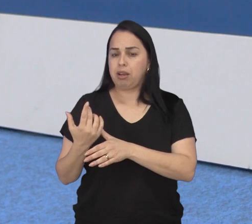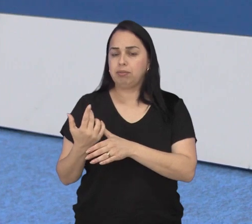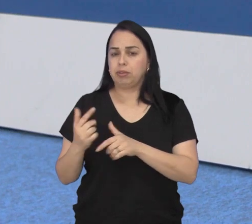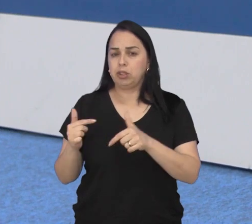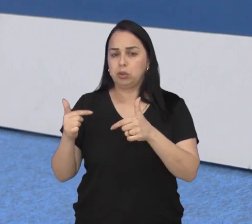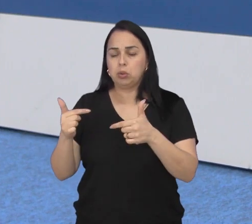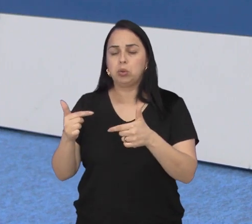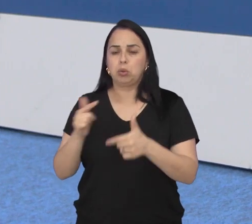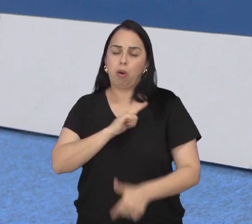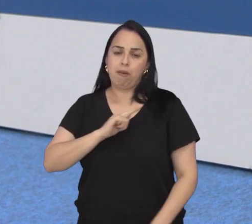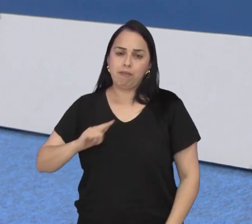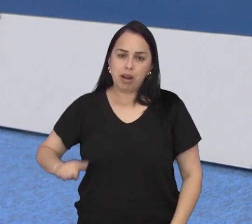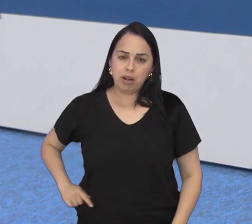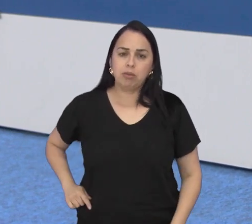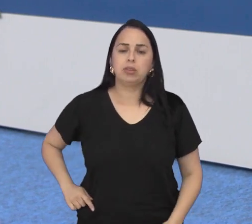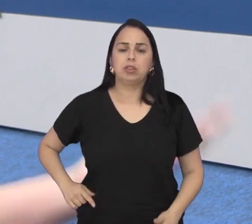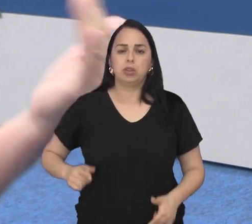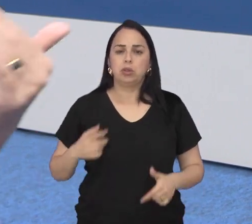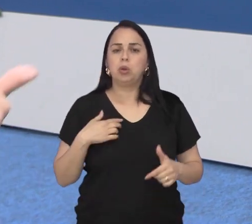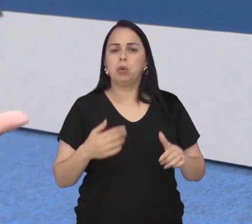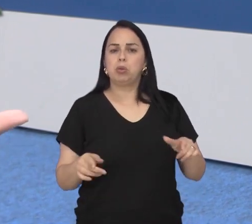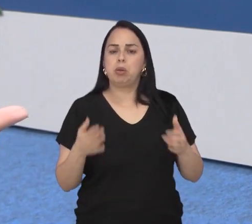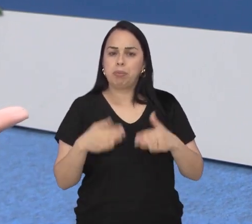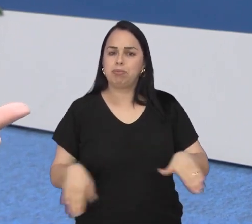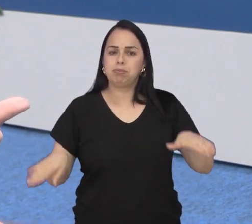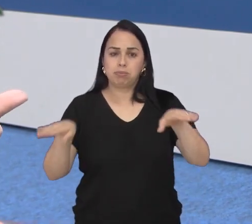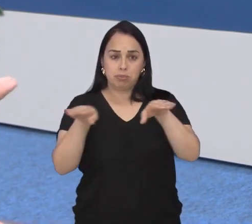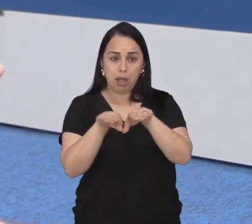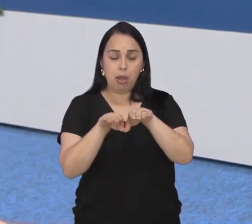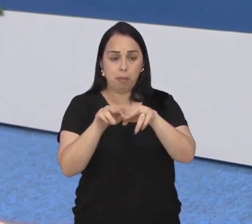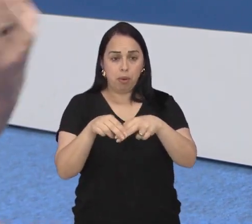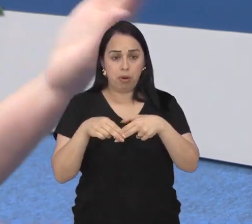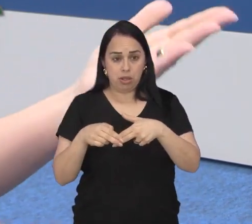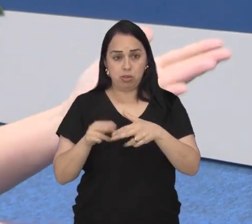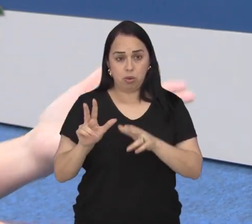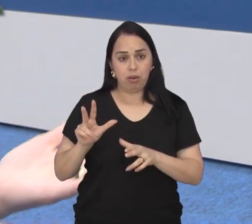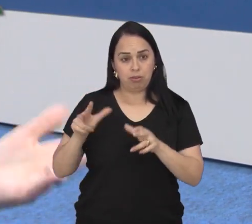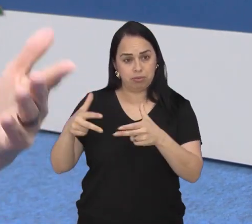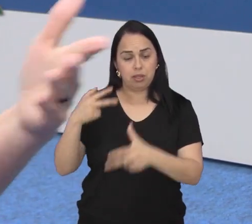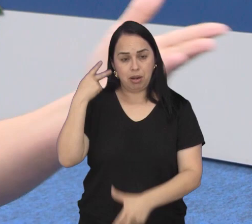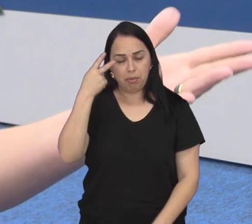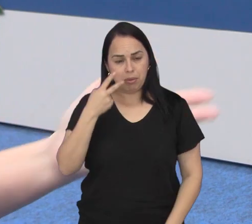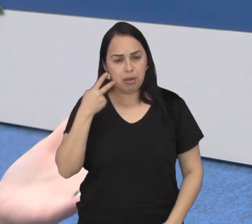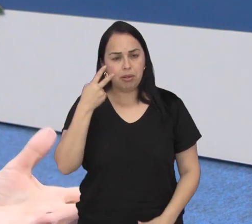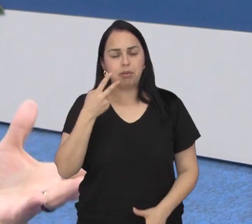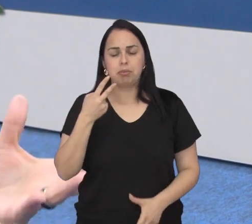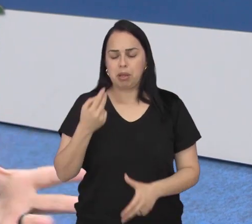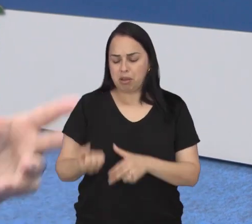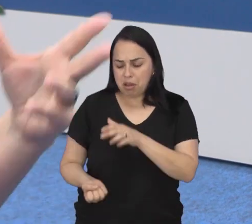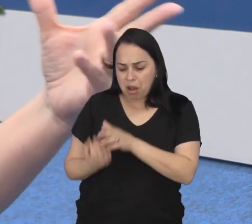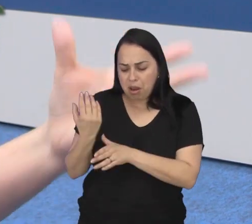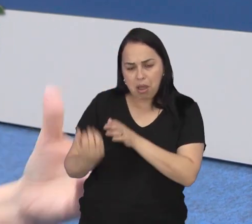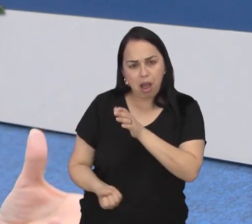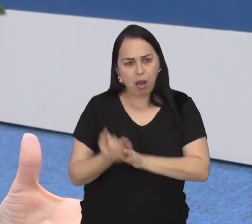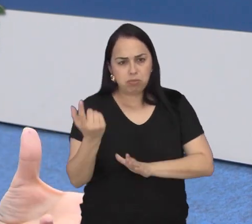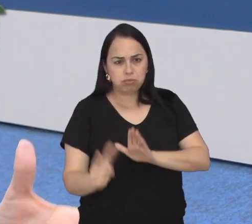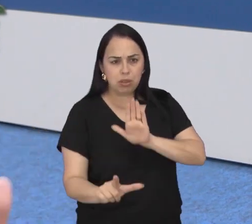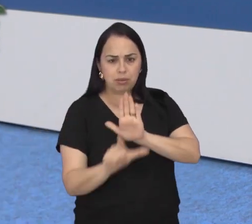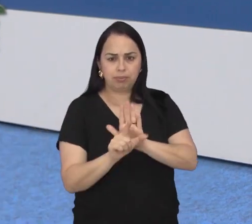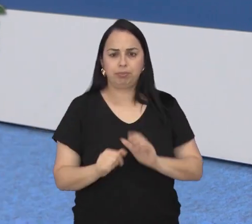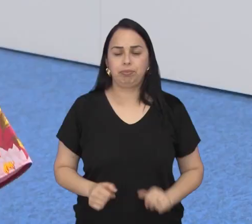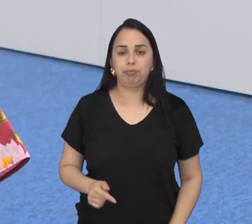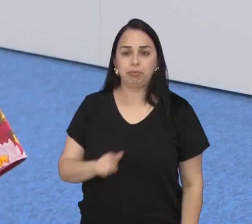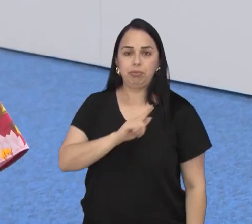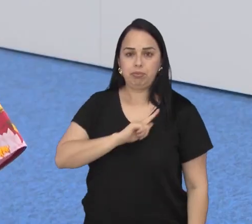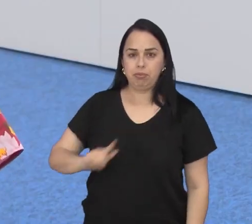né? Então é extremamente importante. E a Câmara tem esse espaço, é o espaço para isso, para construir novas